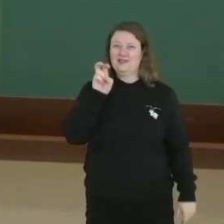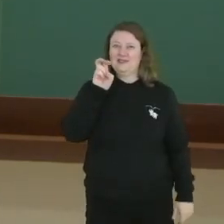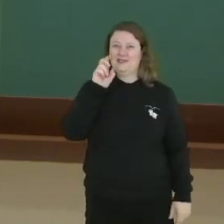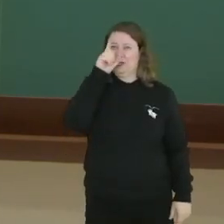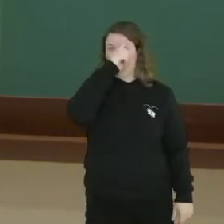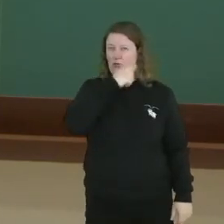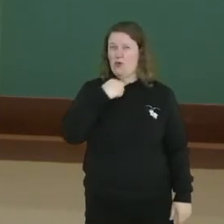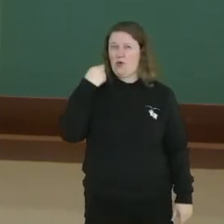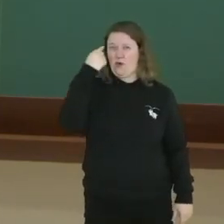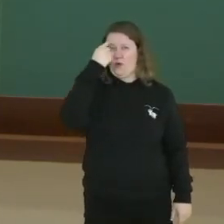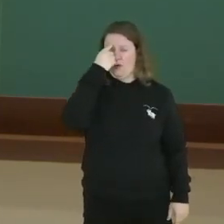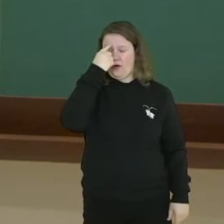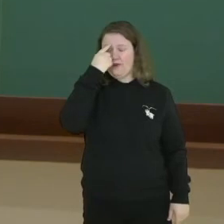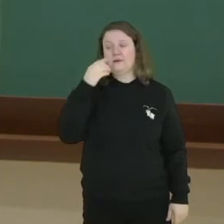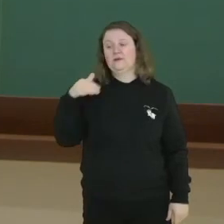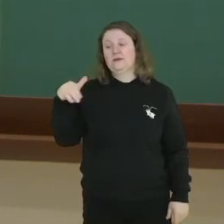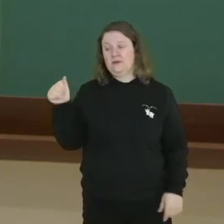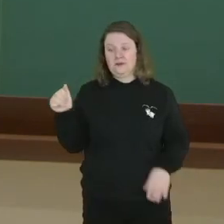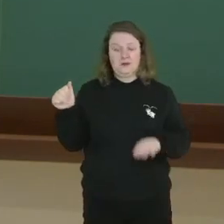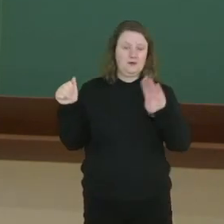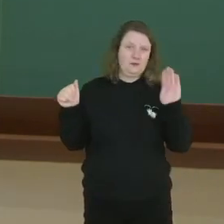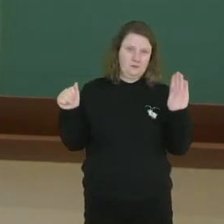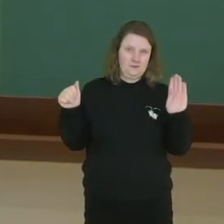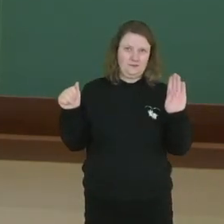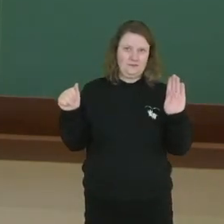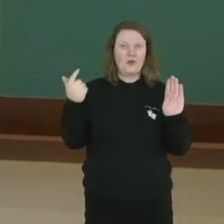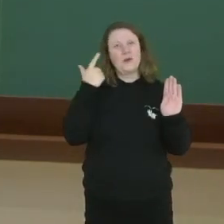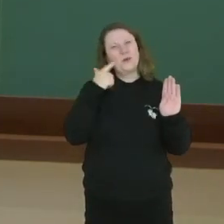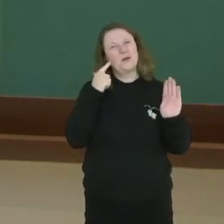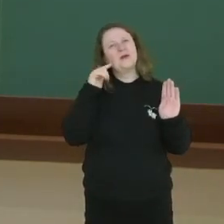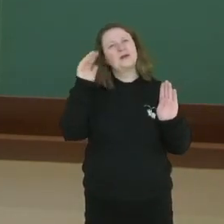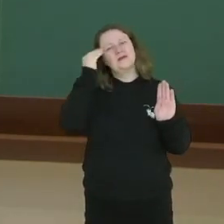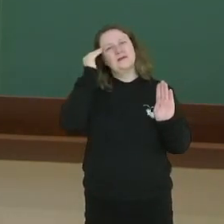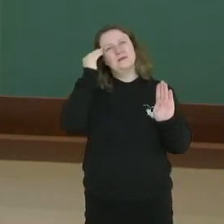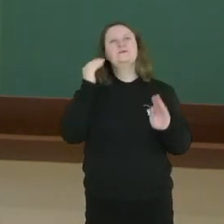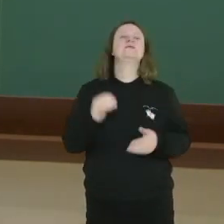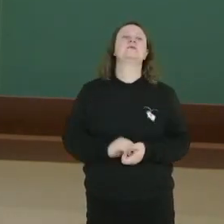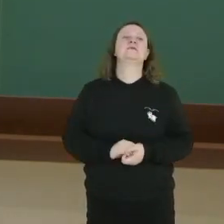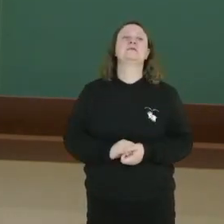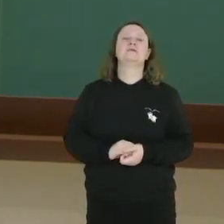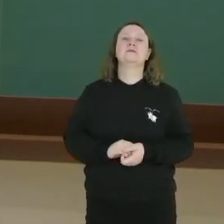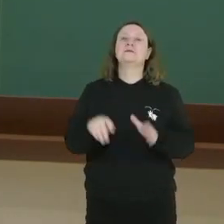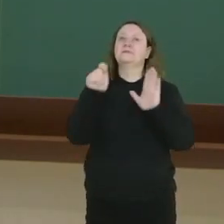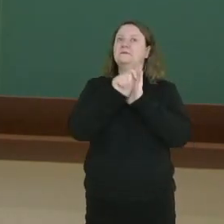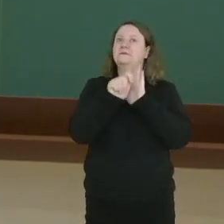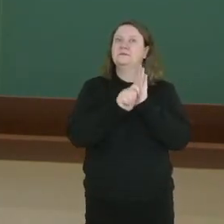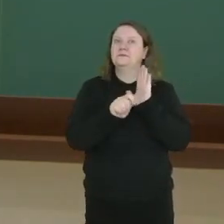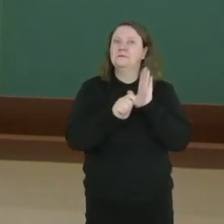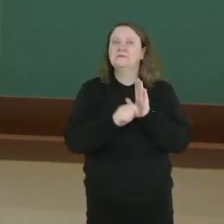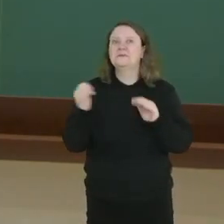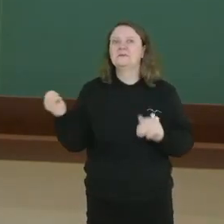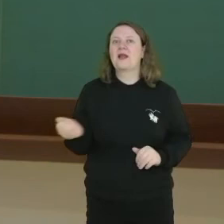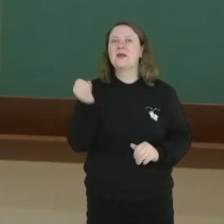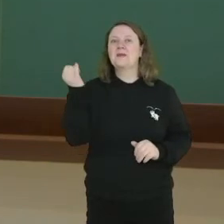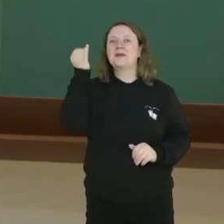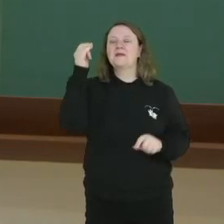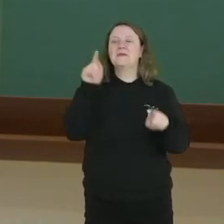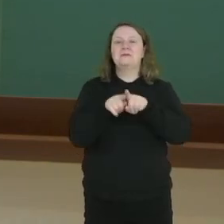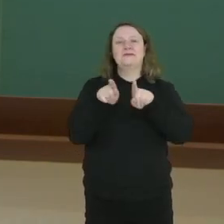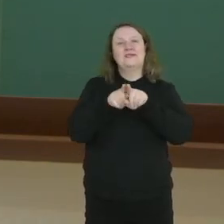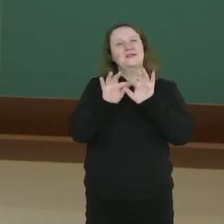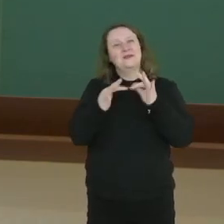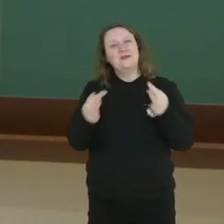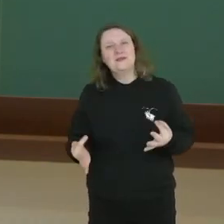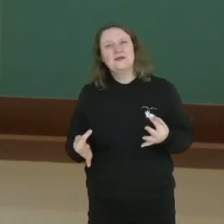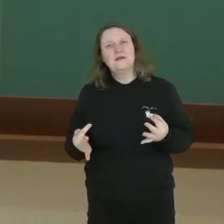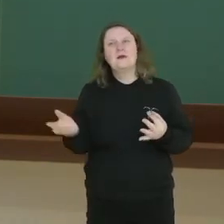para atravessar da cidade A até a cidade B. Conseguiu entender? Registra aí, hein, que é bem importante e bem simples. Você vai